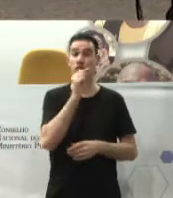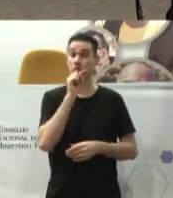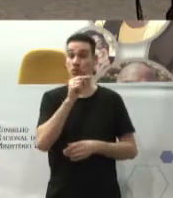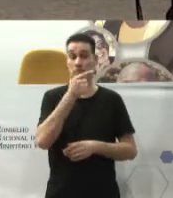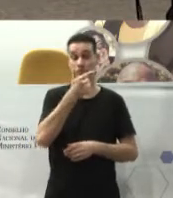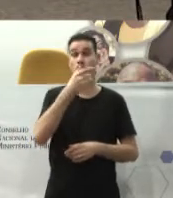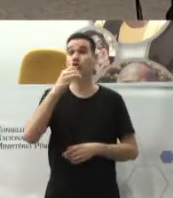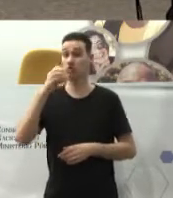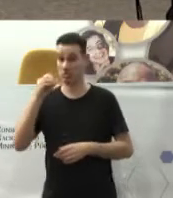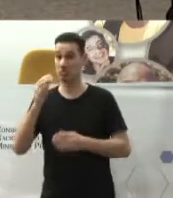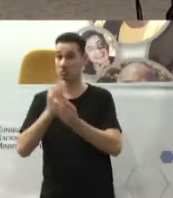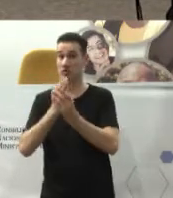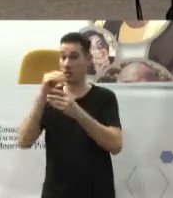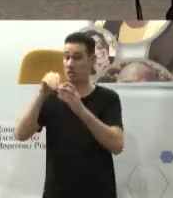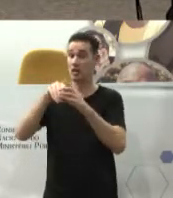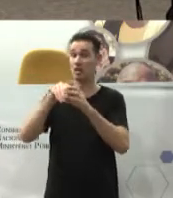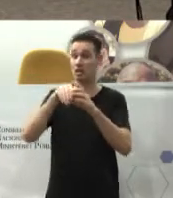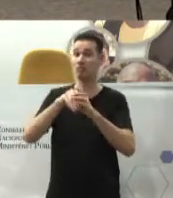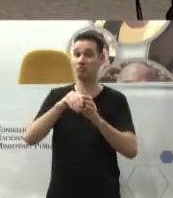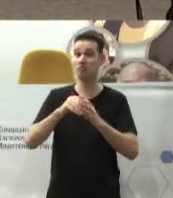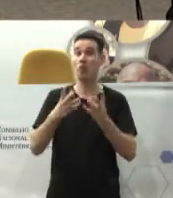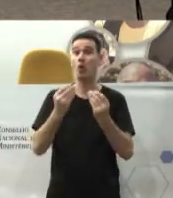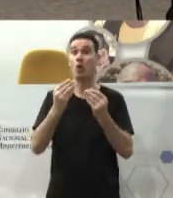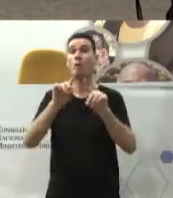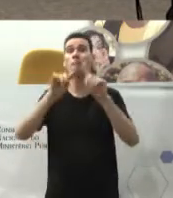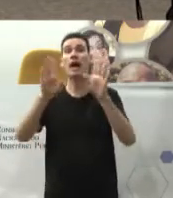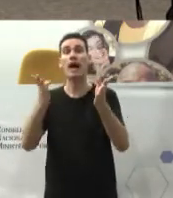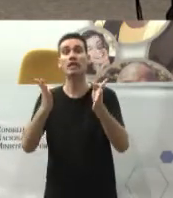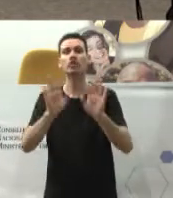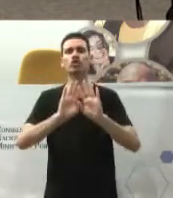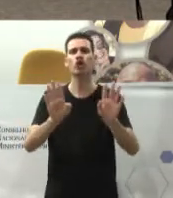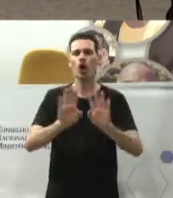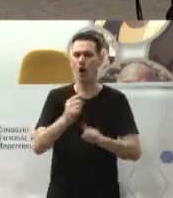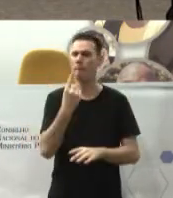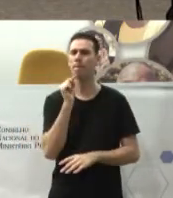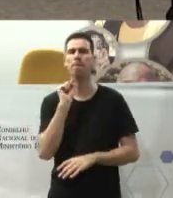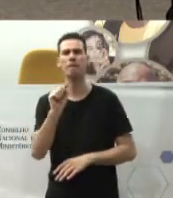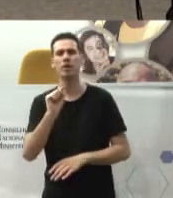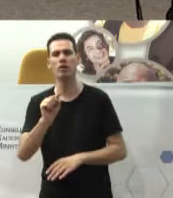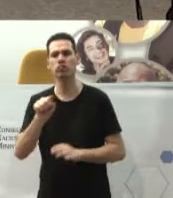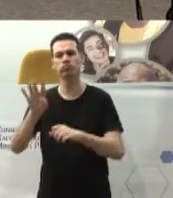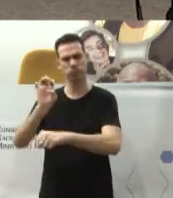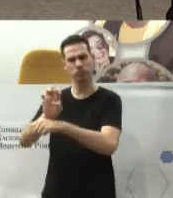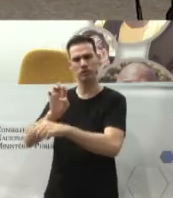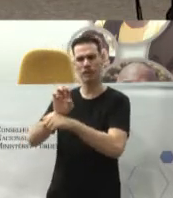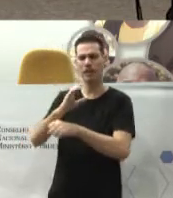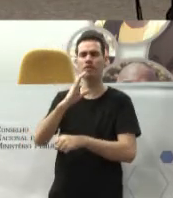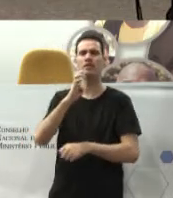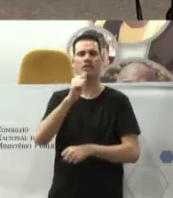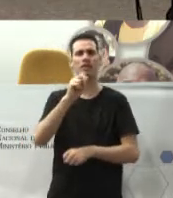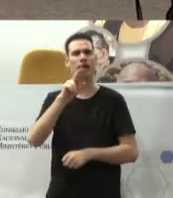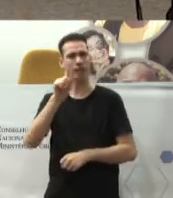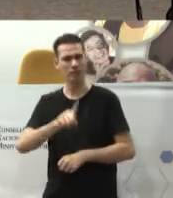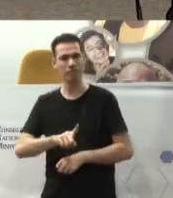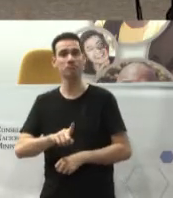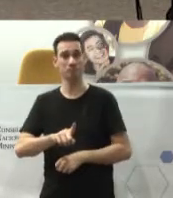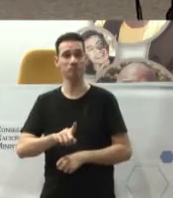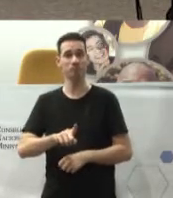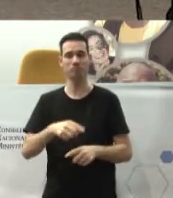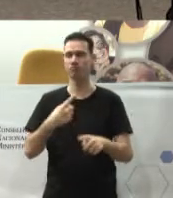processos dentro da Defensoria Pública, apenas 1.000 foram judicializados contra o Estado do Ceará, porque se conseguiu resolução na